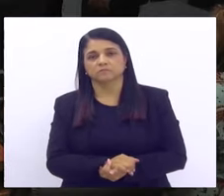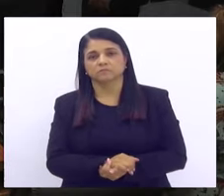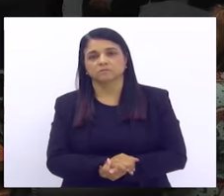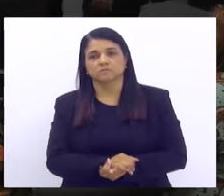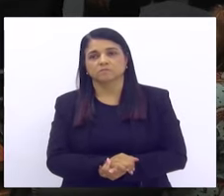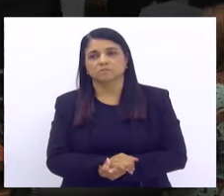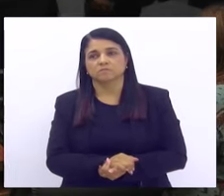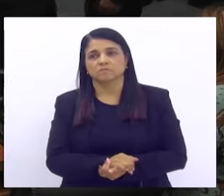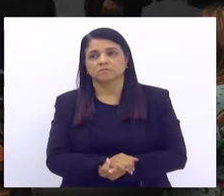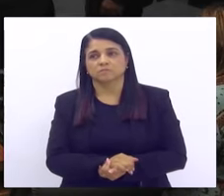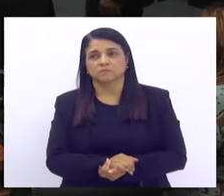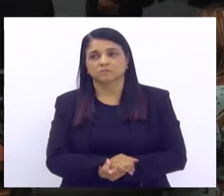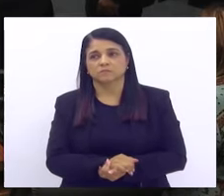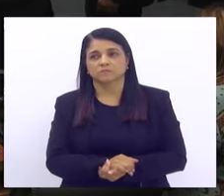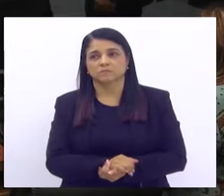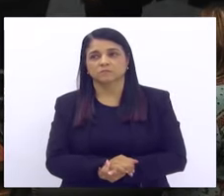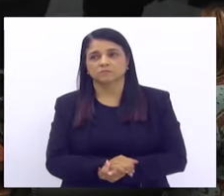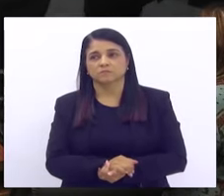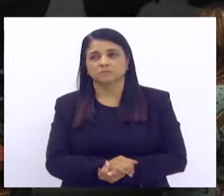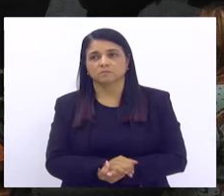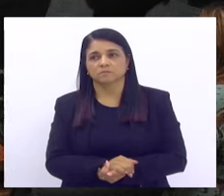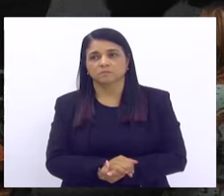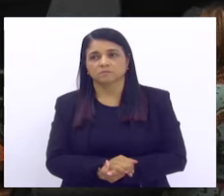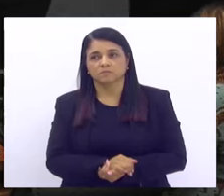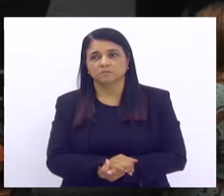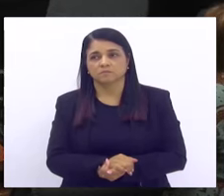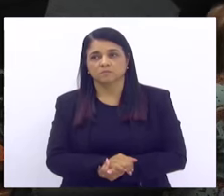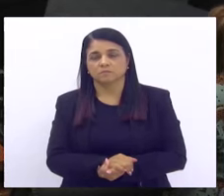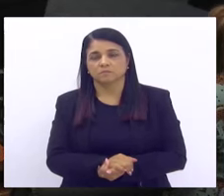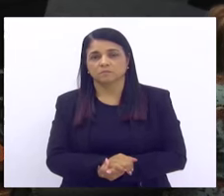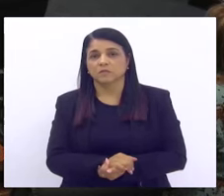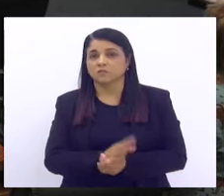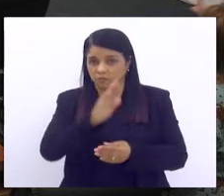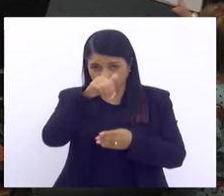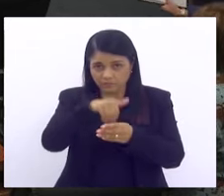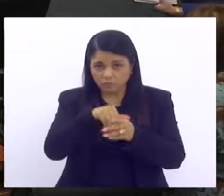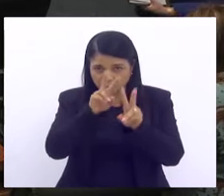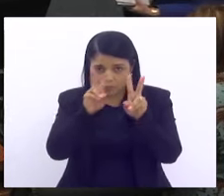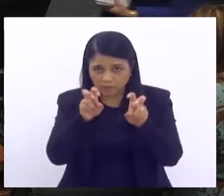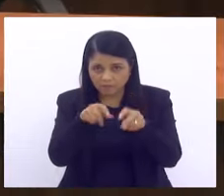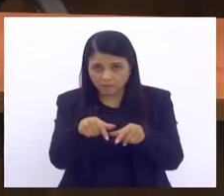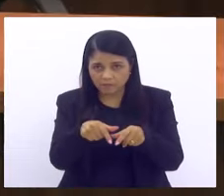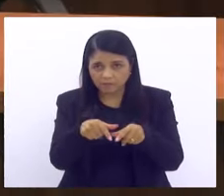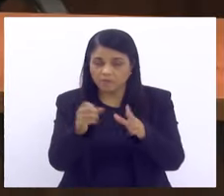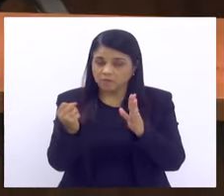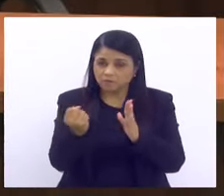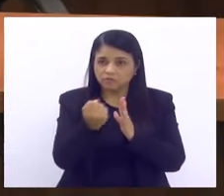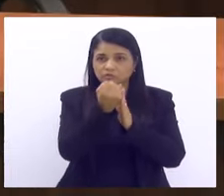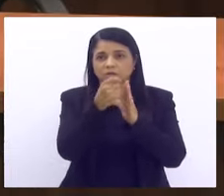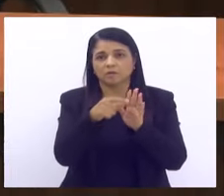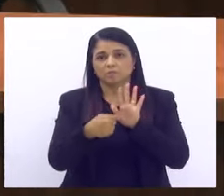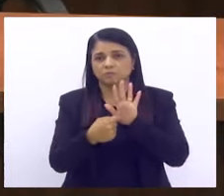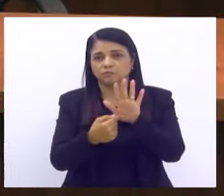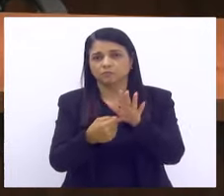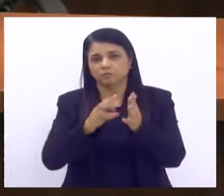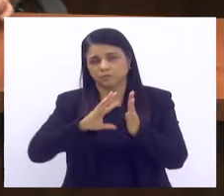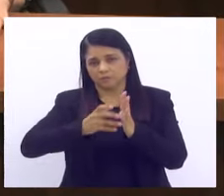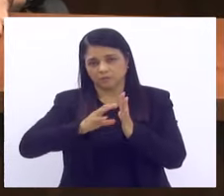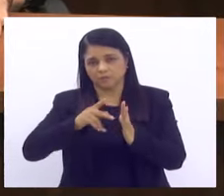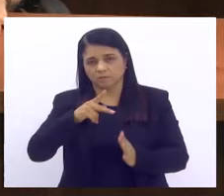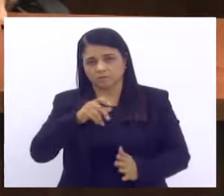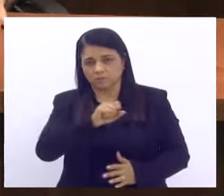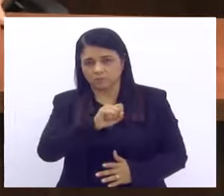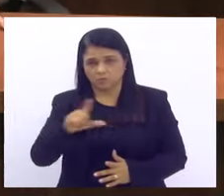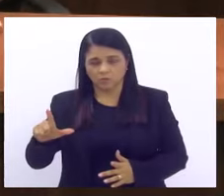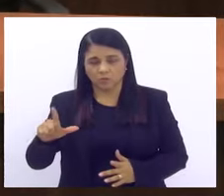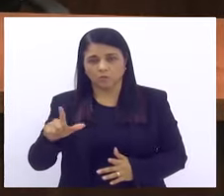Aprovado. Ao final, deputado. Não, questão de ordem é sobre a votação. Sobre a matéria. Te apresentou um destaque da bancada do pessoal. Então, tem um